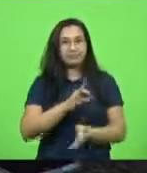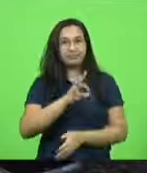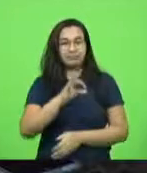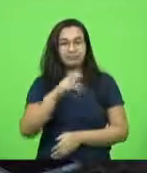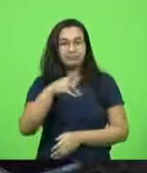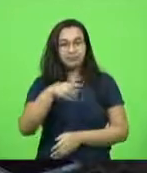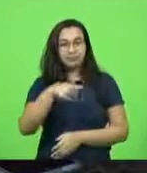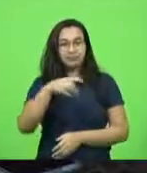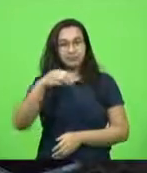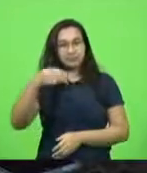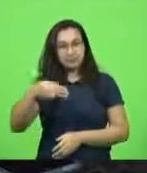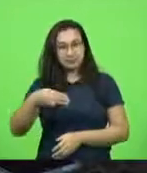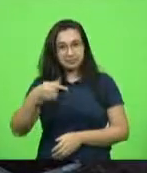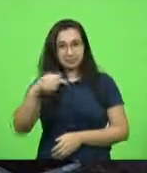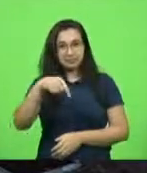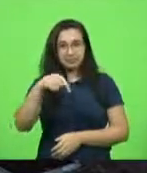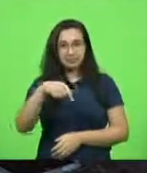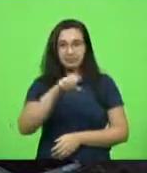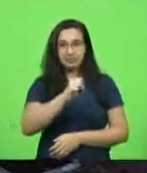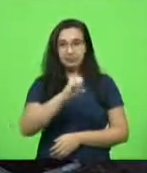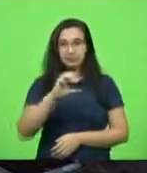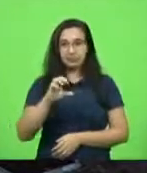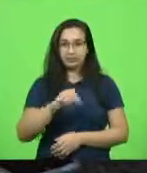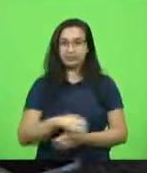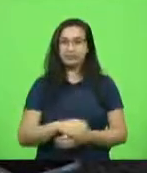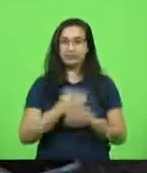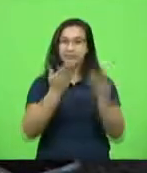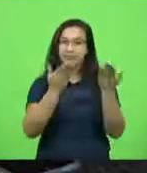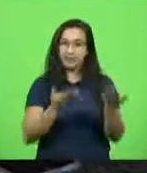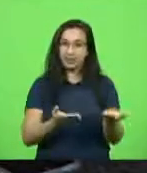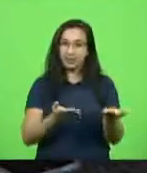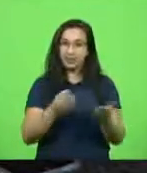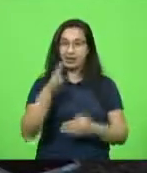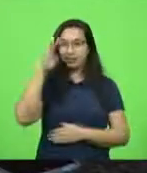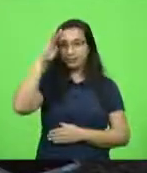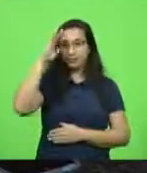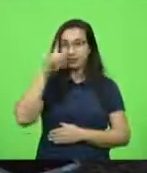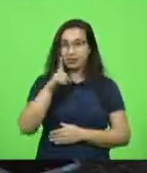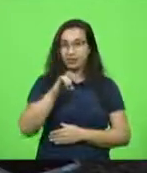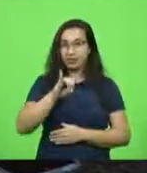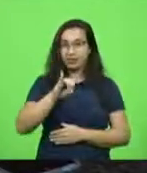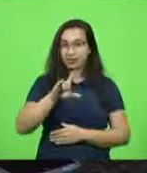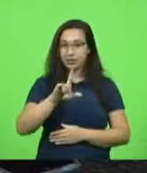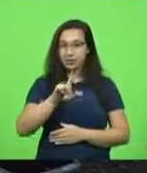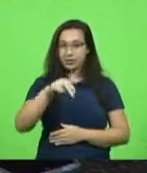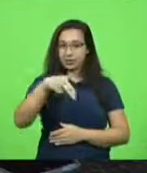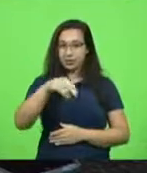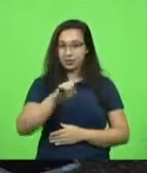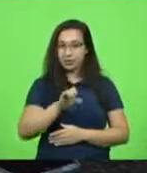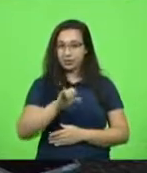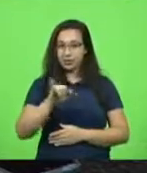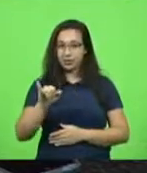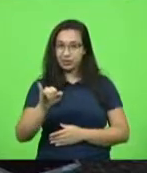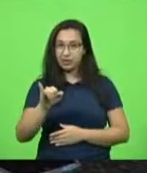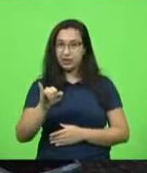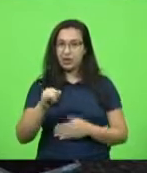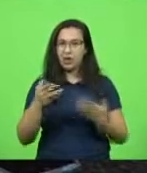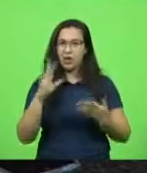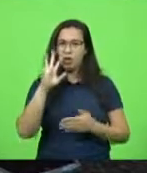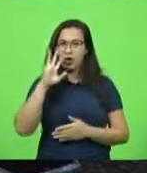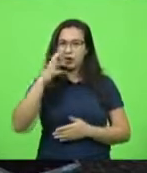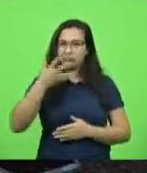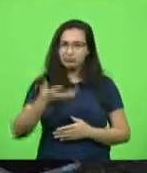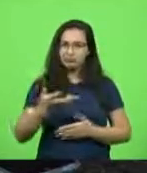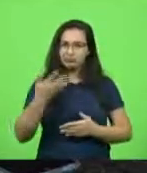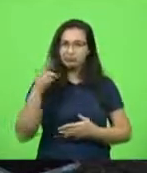Militar do Estado de Santa Catarina através da pessoa do seu coronel.do leio é por nós estamos vendo agora o resultado dos